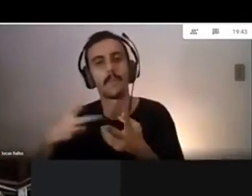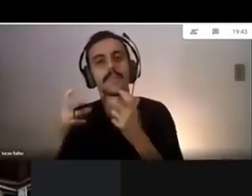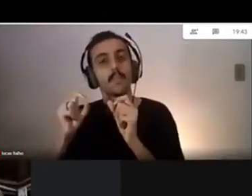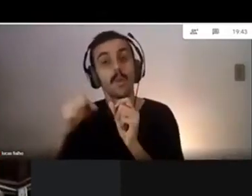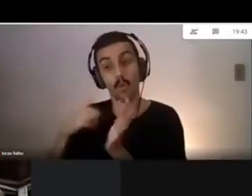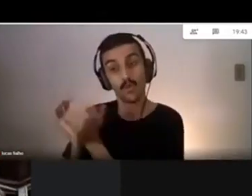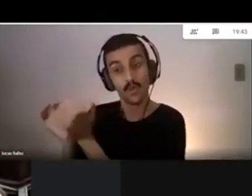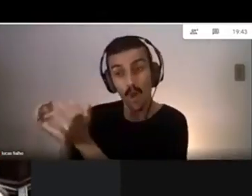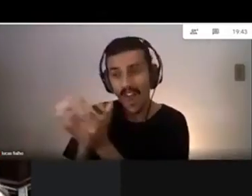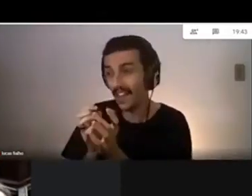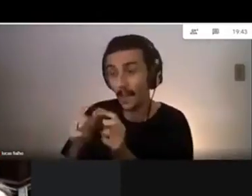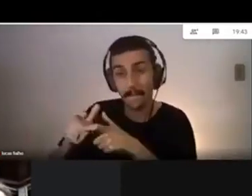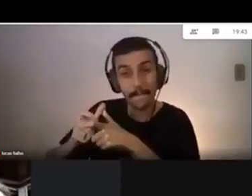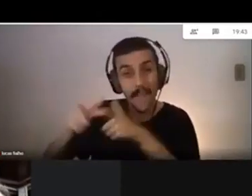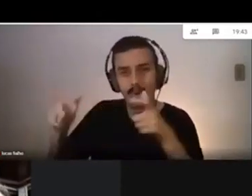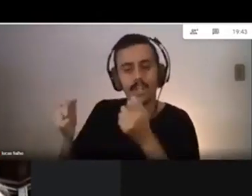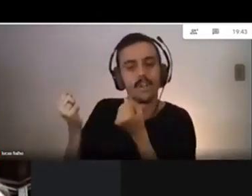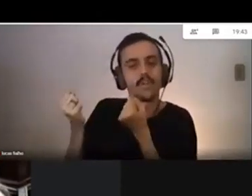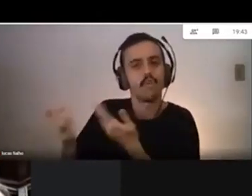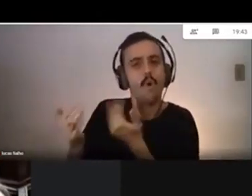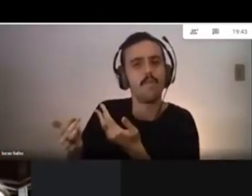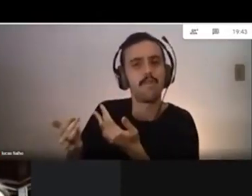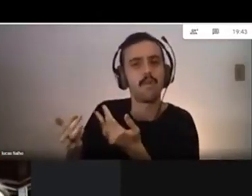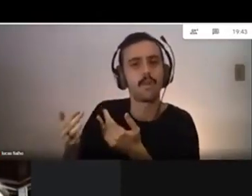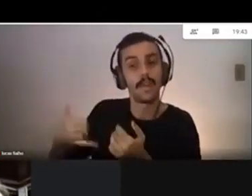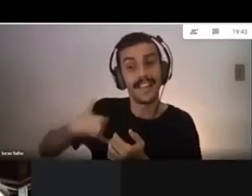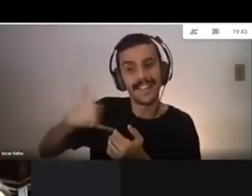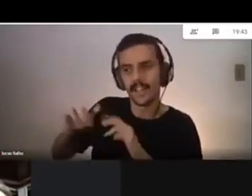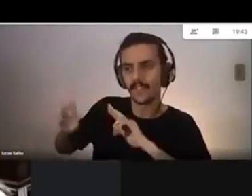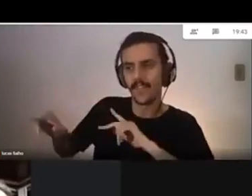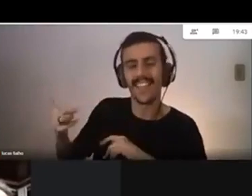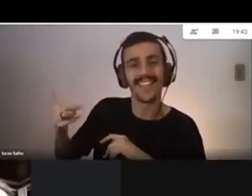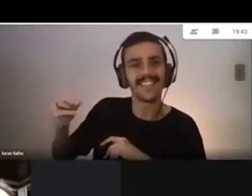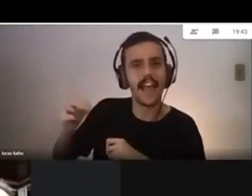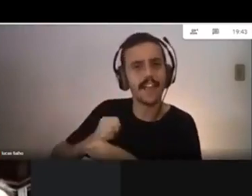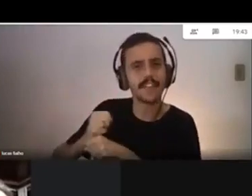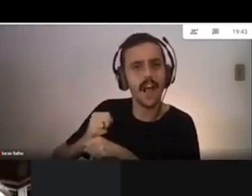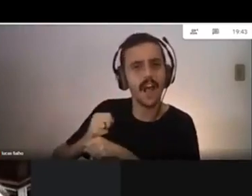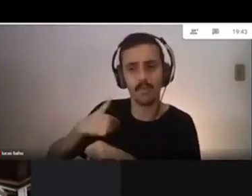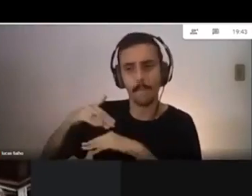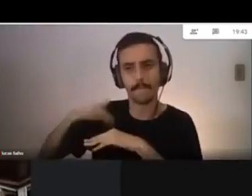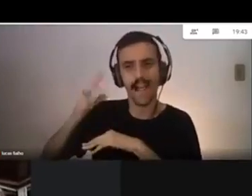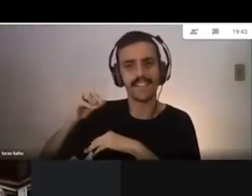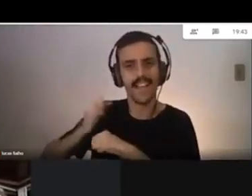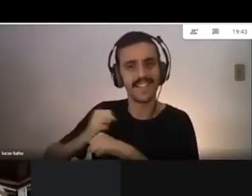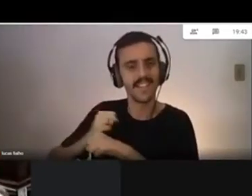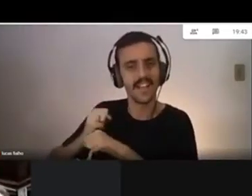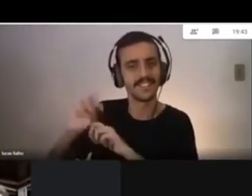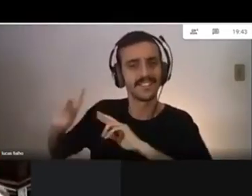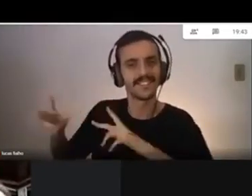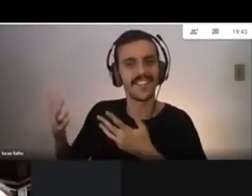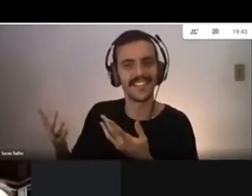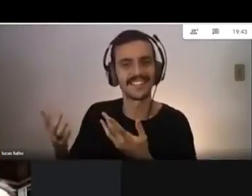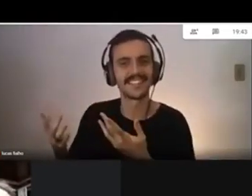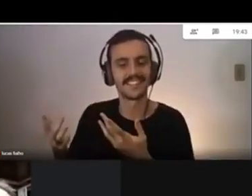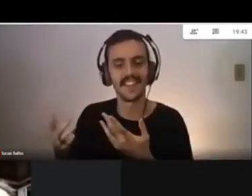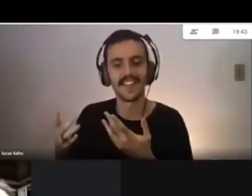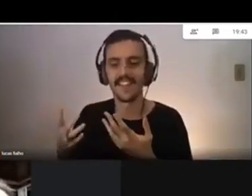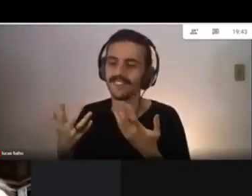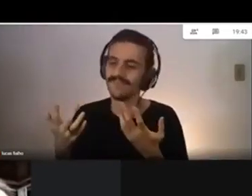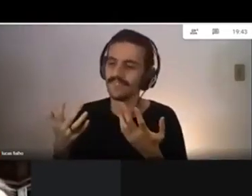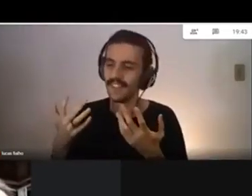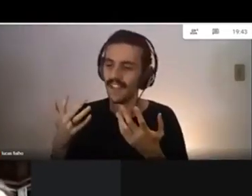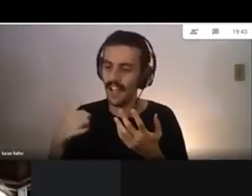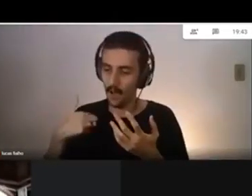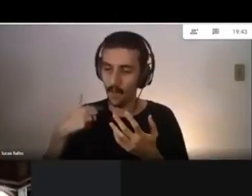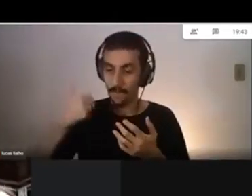acadêmico, era algo totalmente novo, né? E foi muito legal, foram duas experiências bacanas, duas experiências assim que